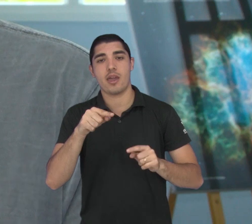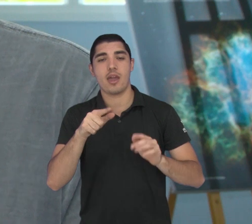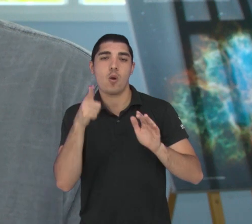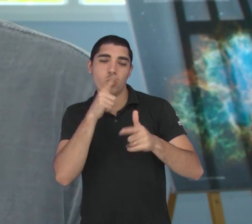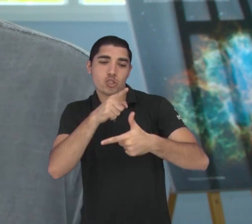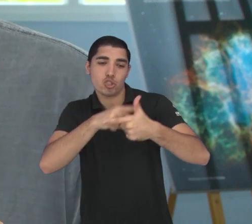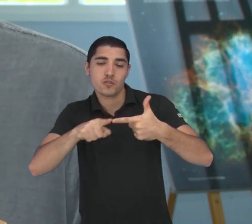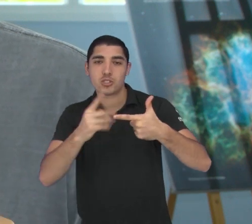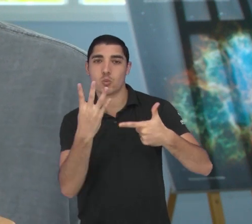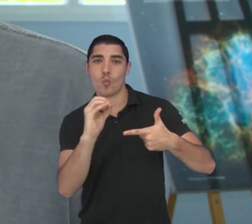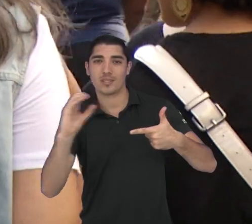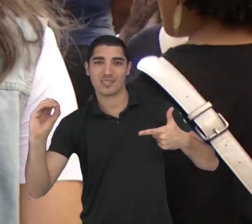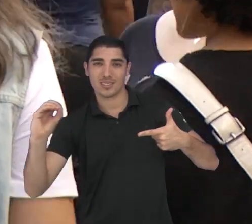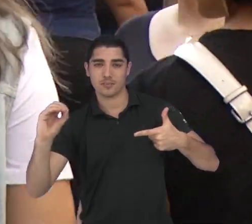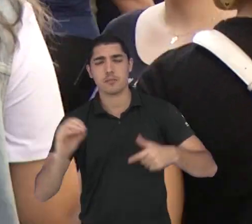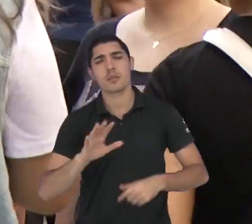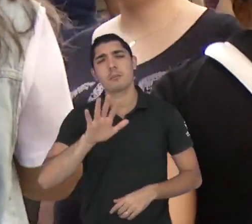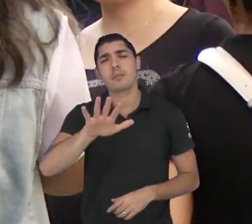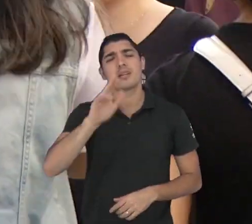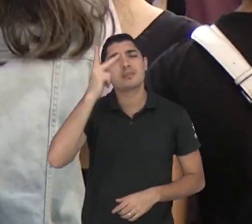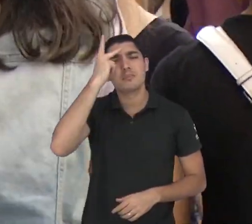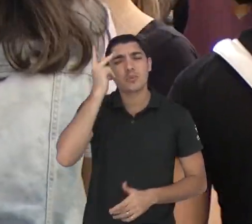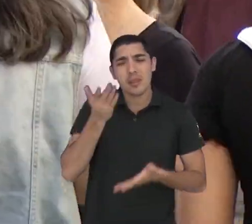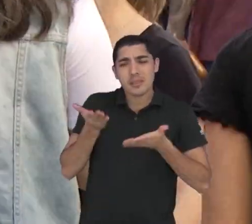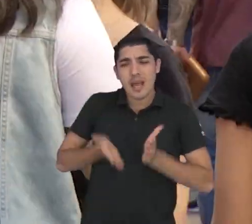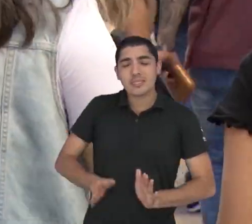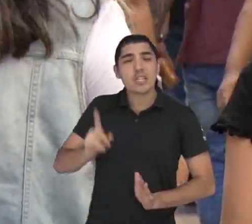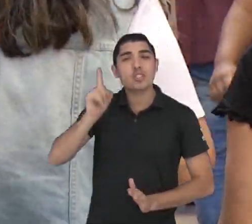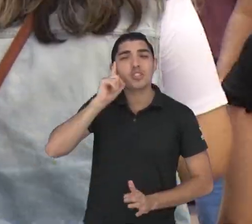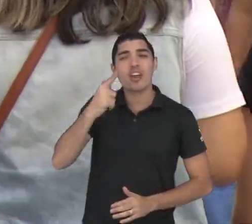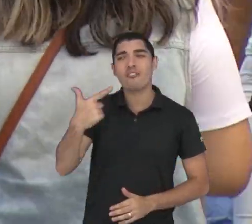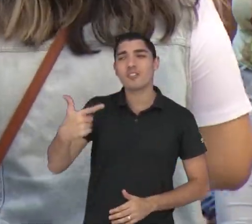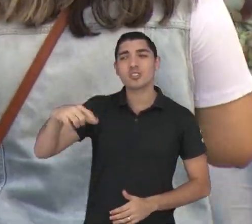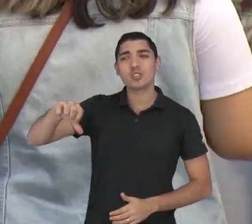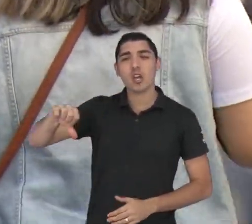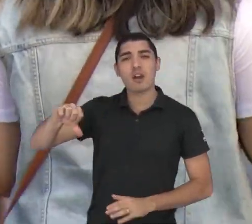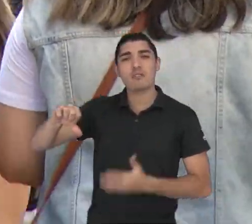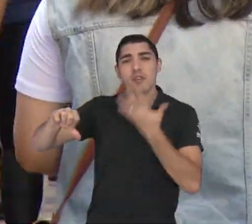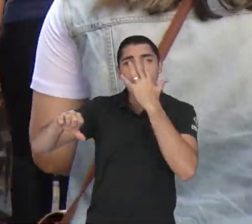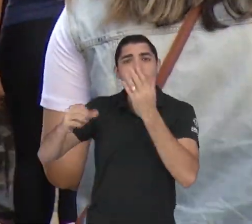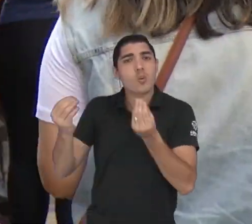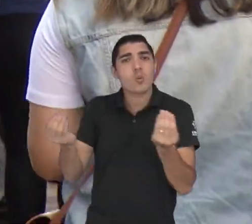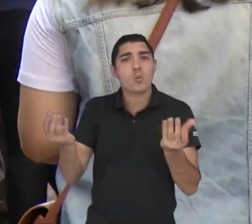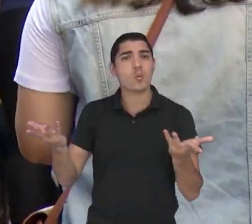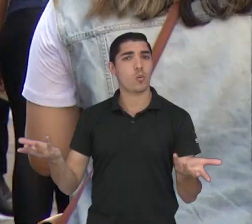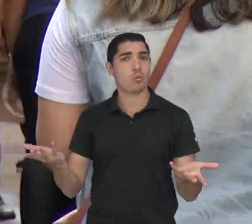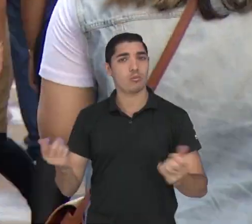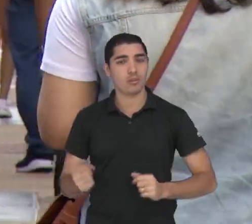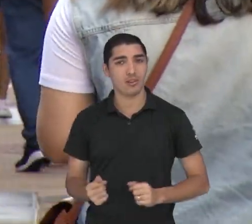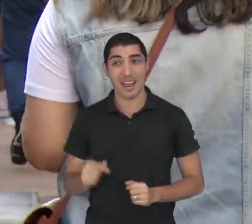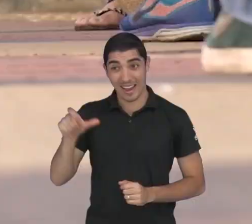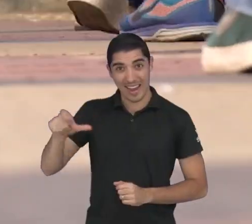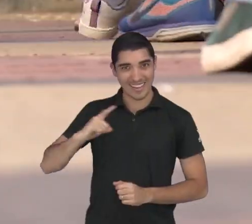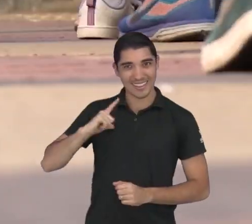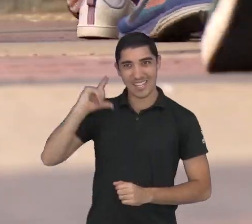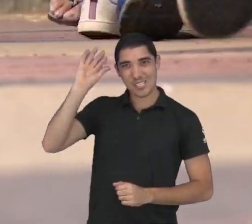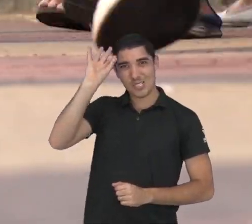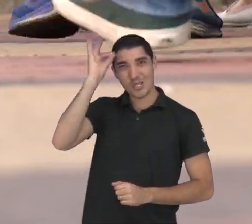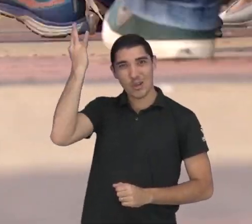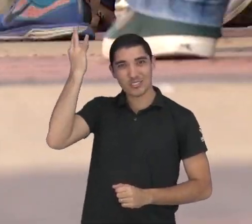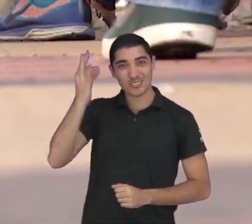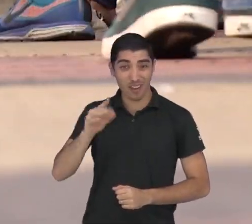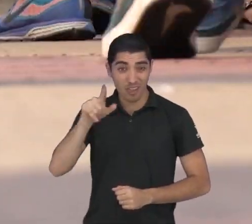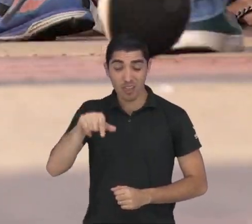por 400. E o que acontece se uma pessoa nascer bem nesse dia extra de fevereiro em um ano bissexto? No mínimo